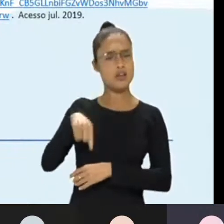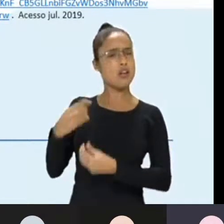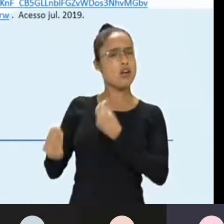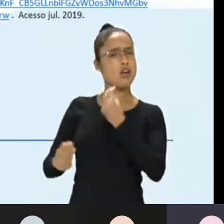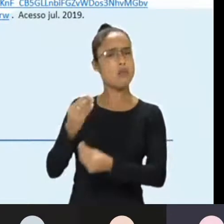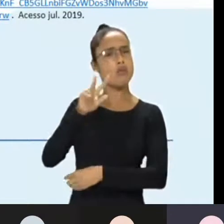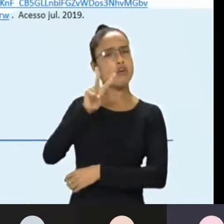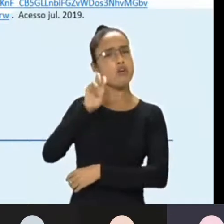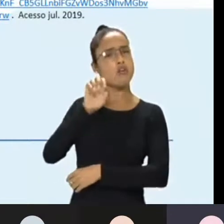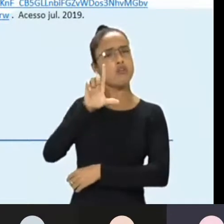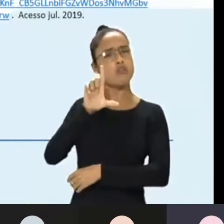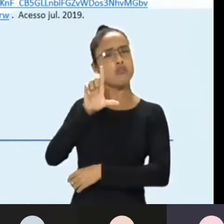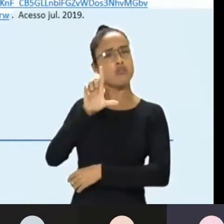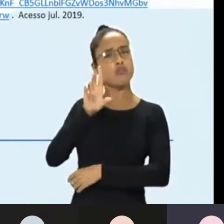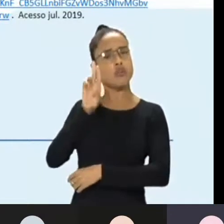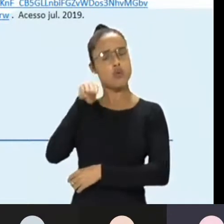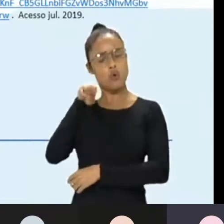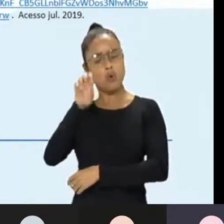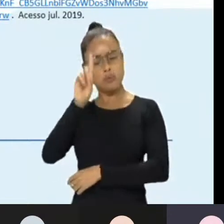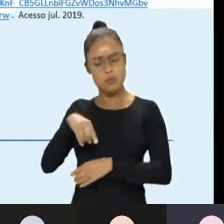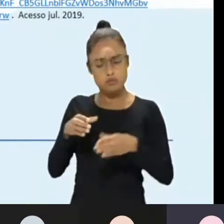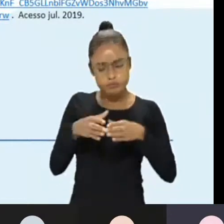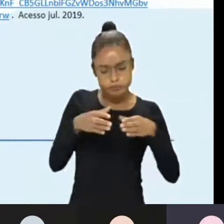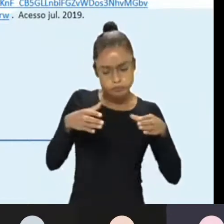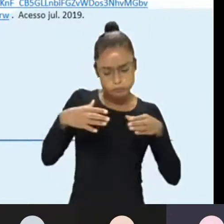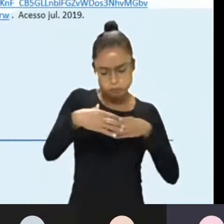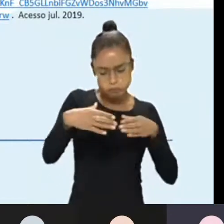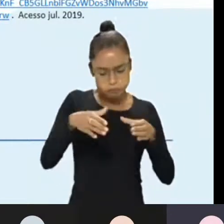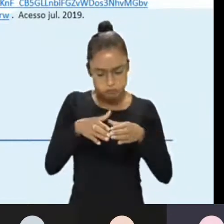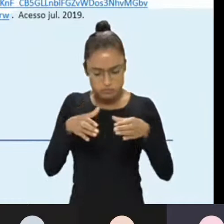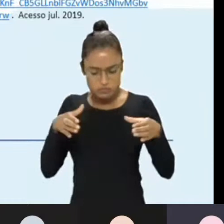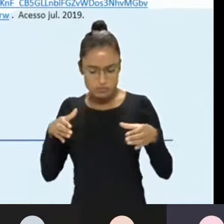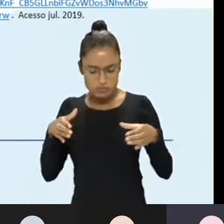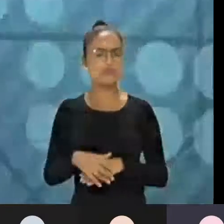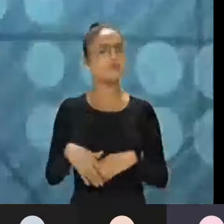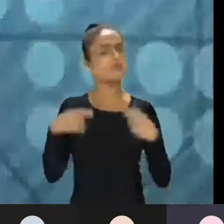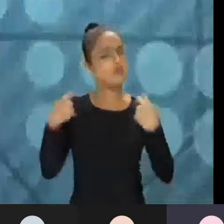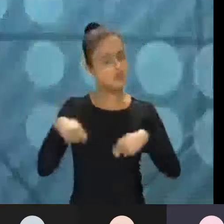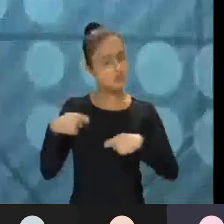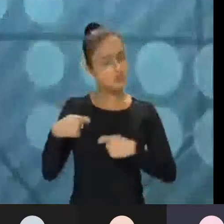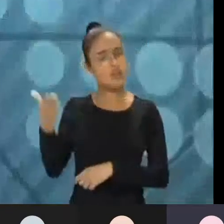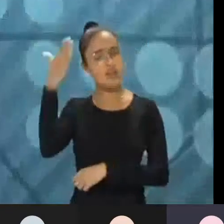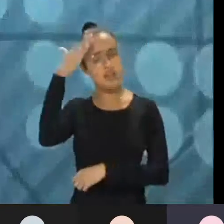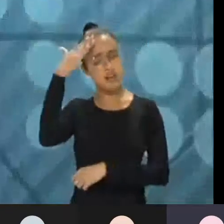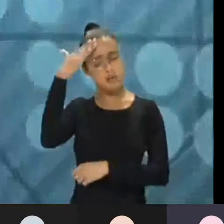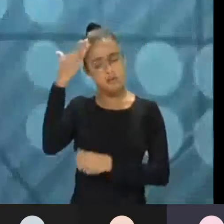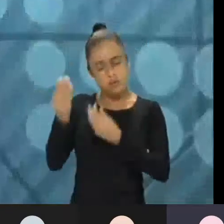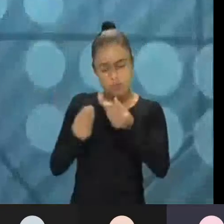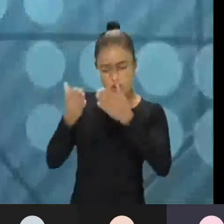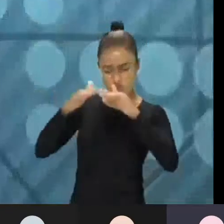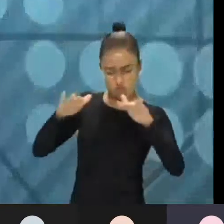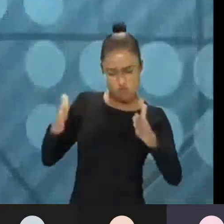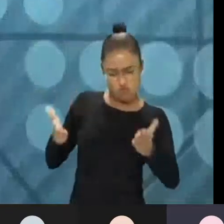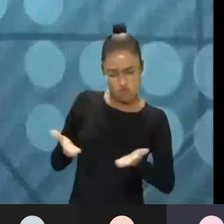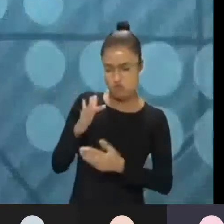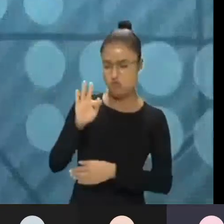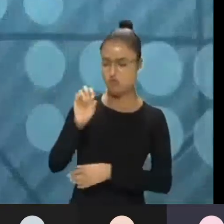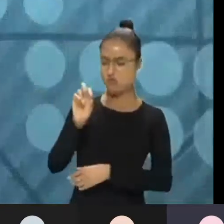métrica. E a partir disso, eu preciso compreender essas formas para que possamos